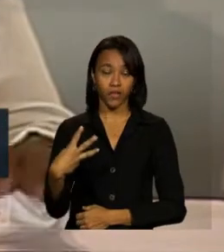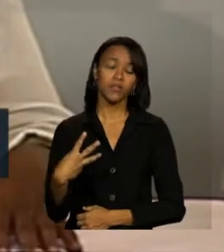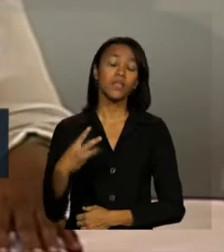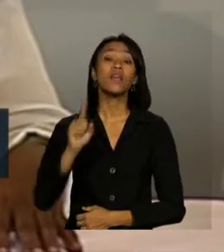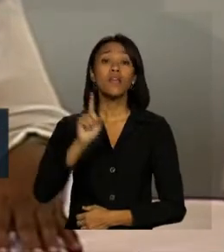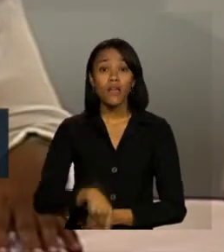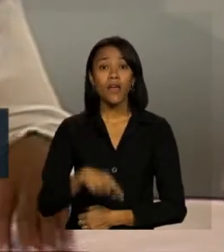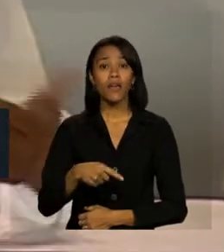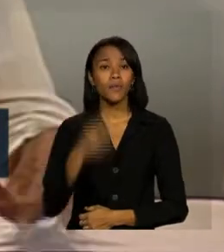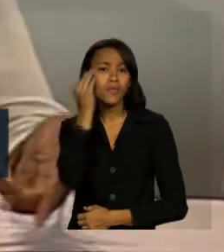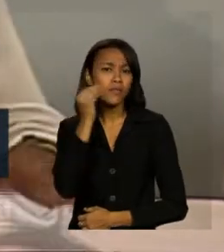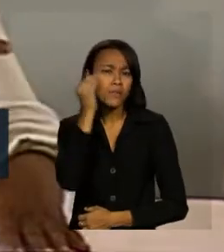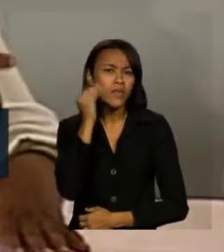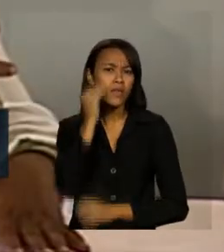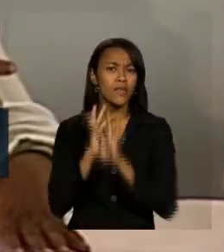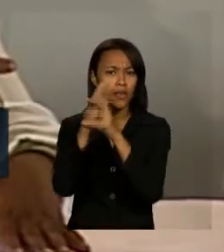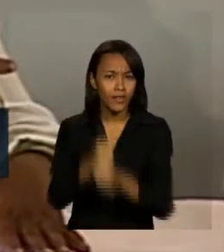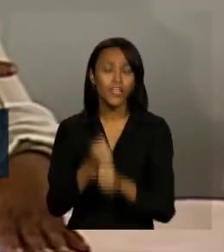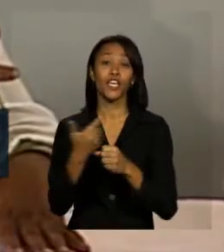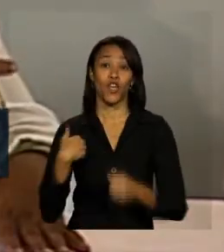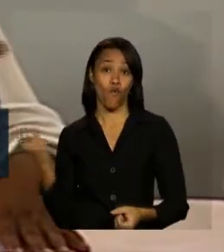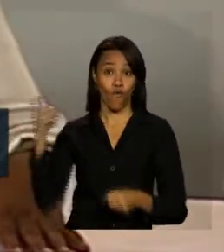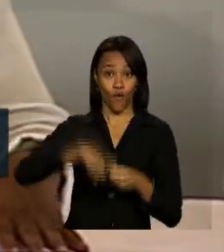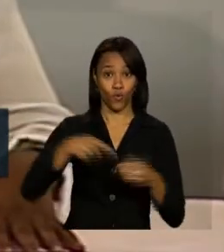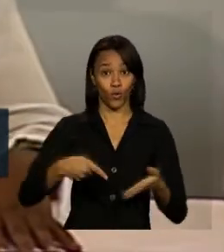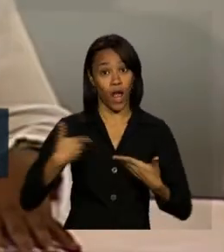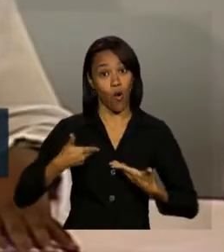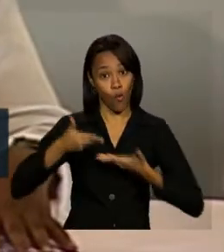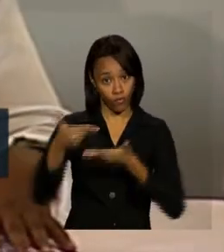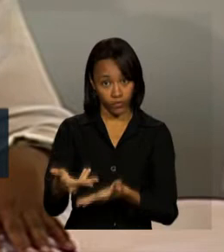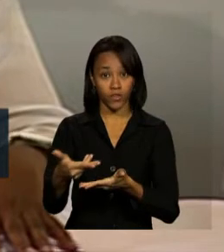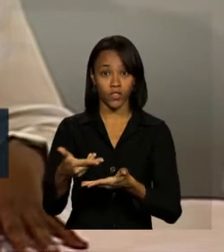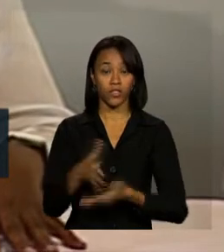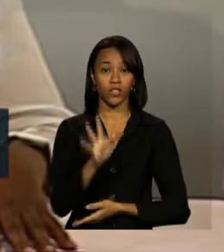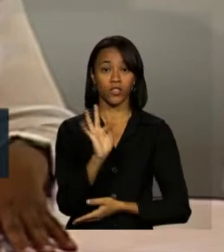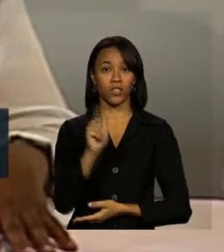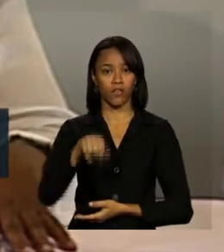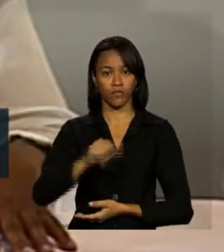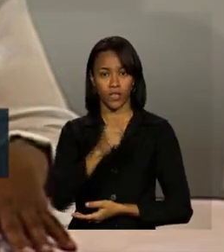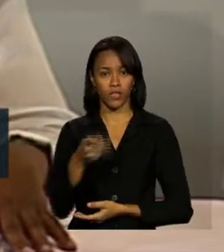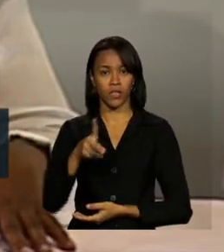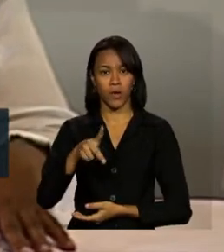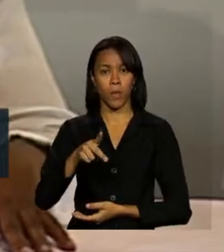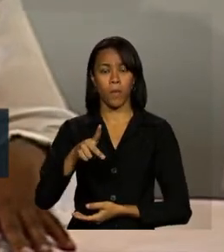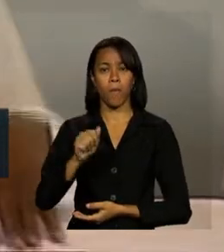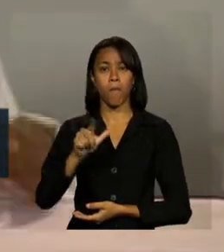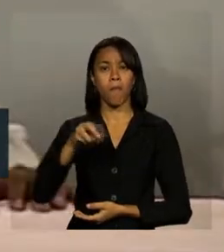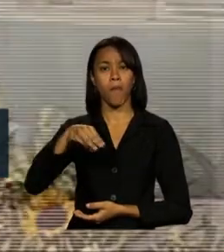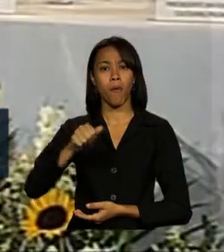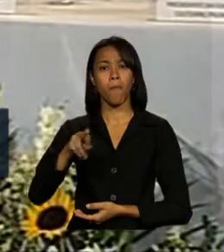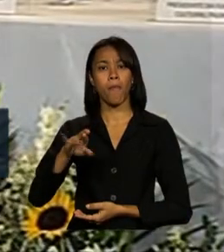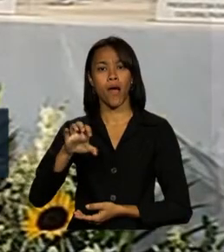esta vivência que retorno aqui hoje, a convite da Fundação Palmares, para